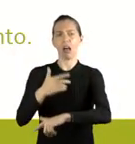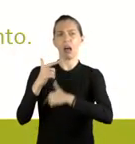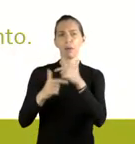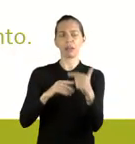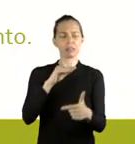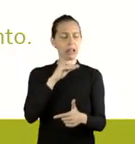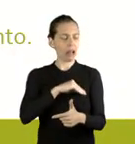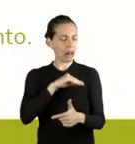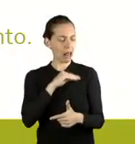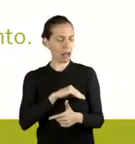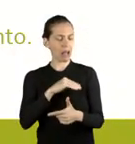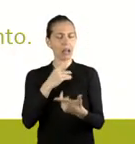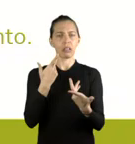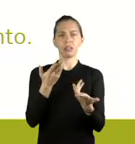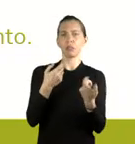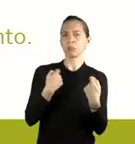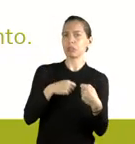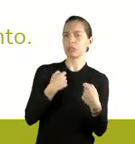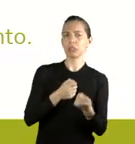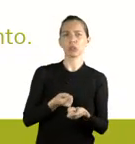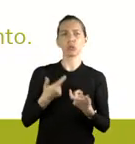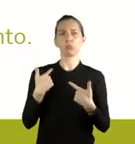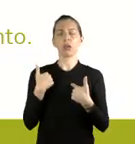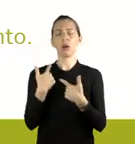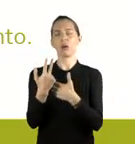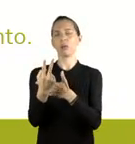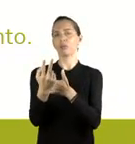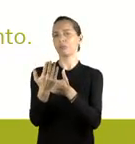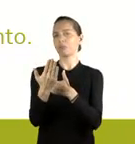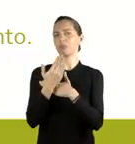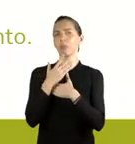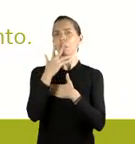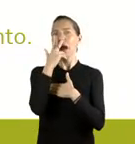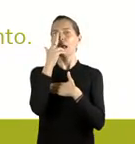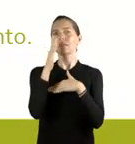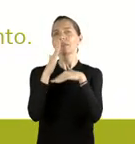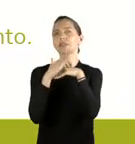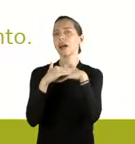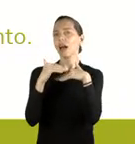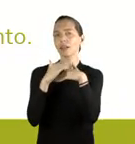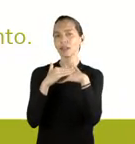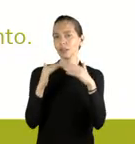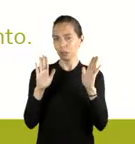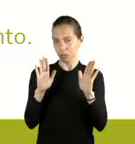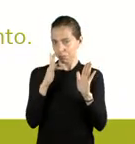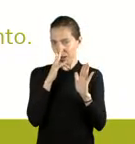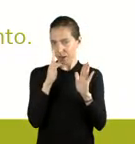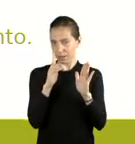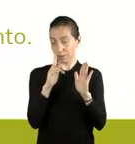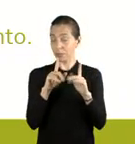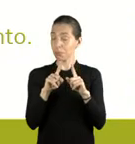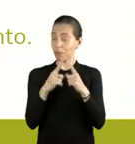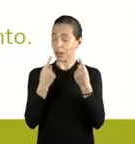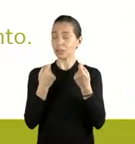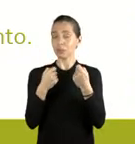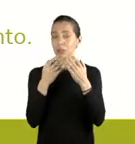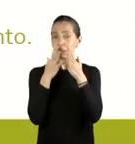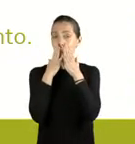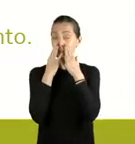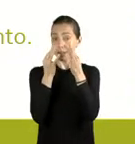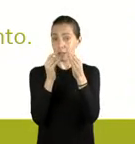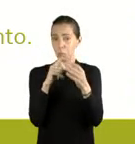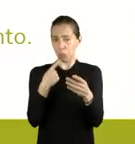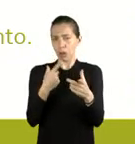salário, né? A gente trabalha. Aí depois vem, ganha o dinheiro. E aí, às vezes, a gente merece